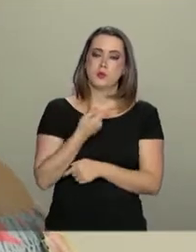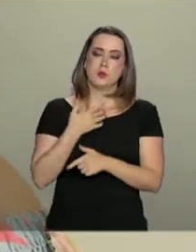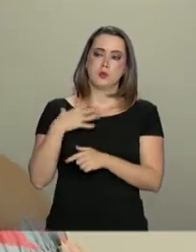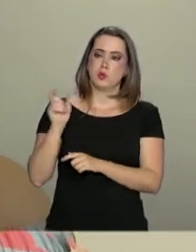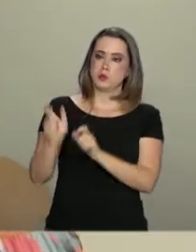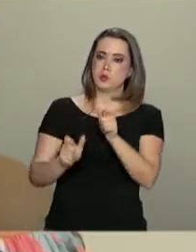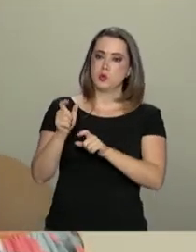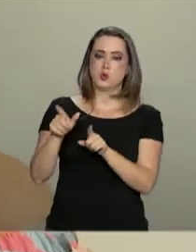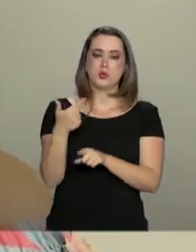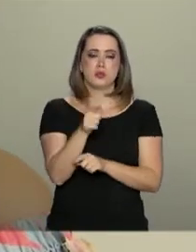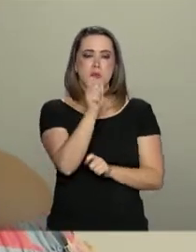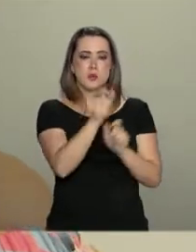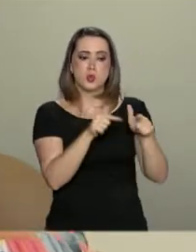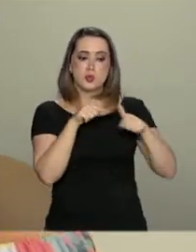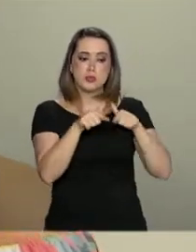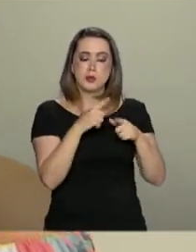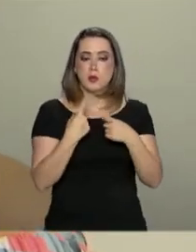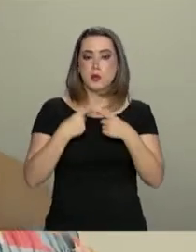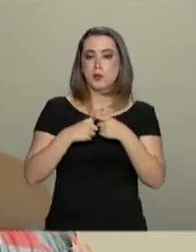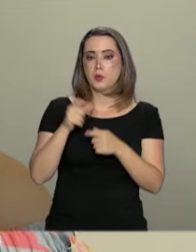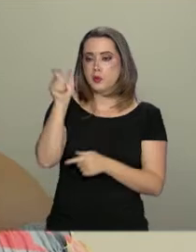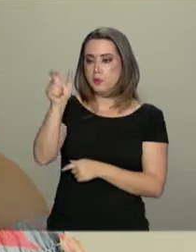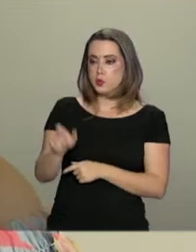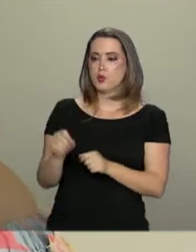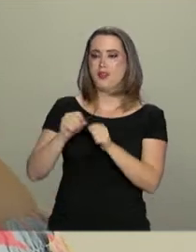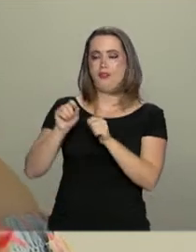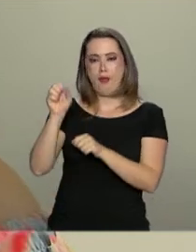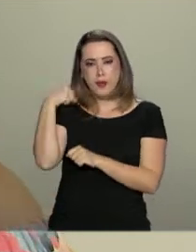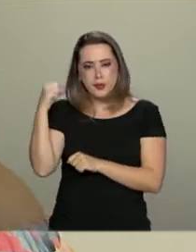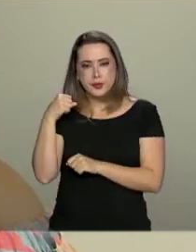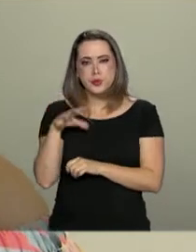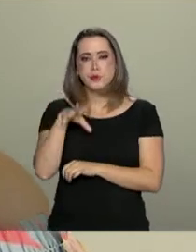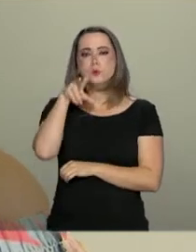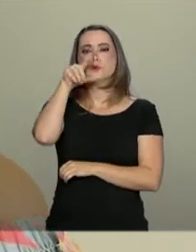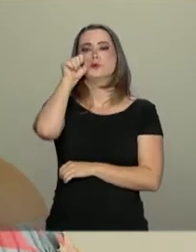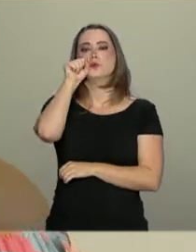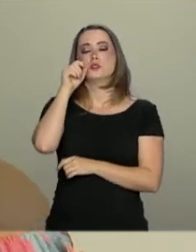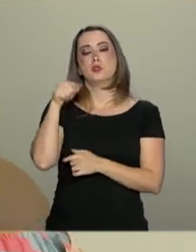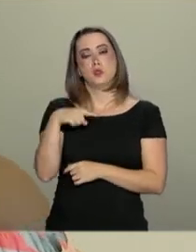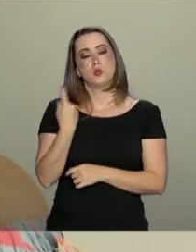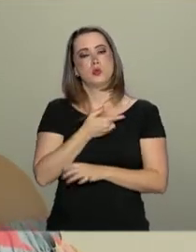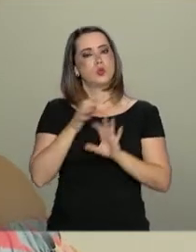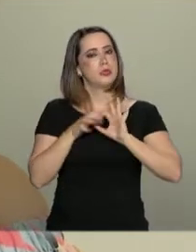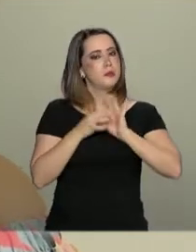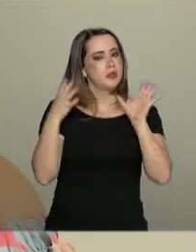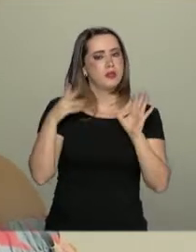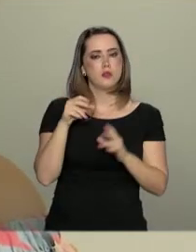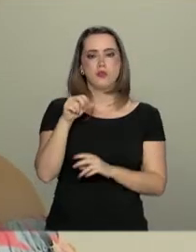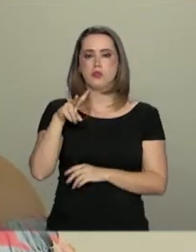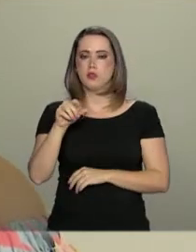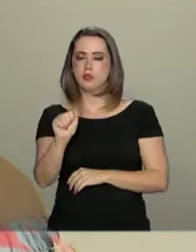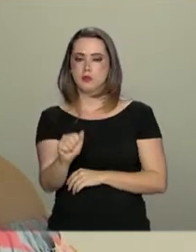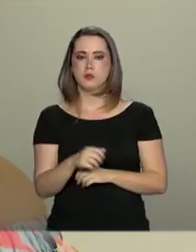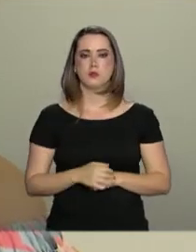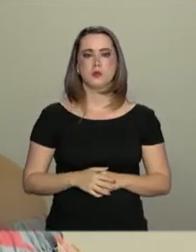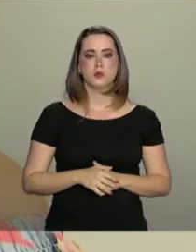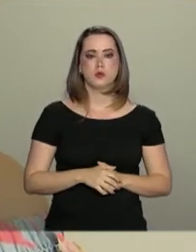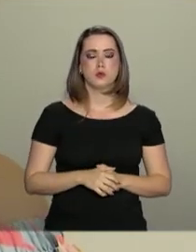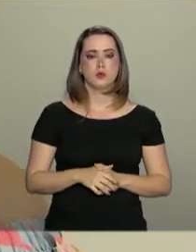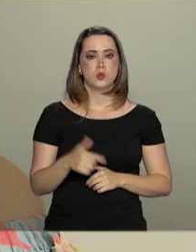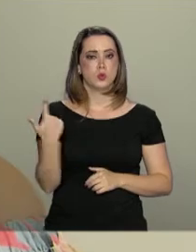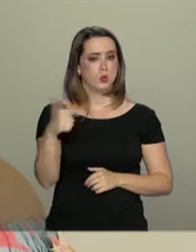e nem os meus funcionários até porque quem efetuou o serviço fique na landu e os meus são só os permitidos pela anvisa mesmo